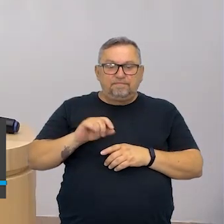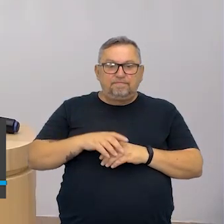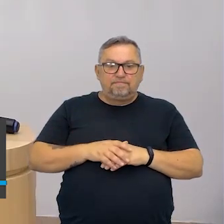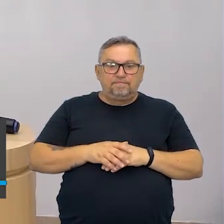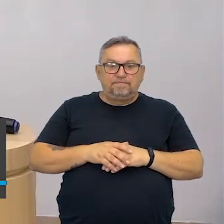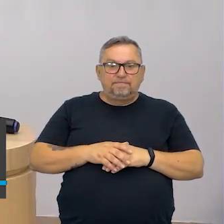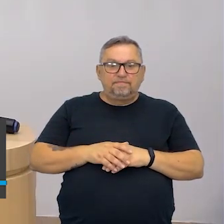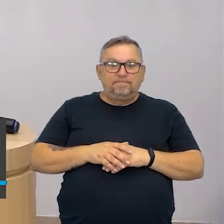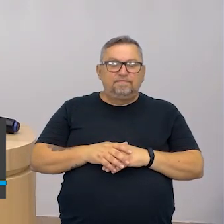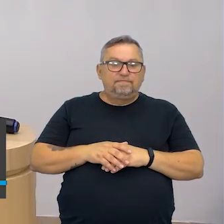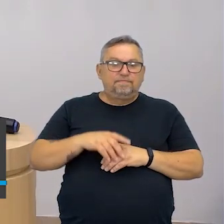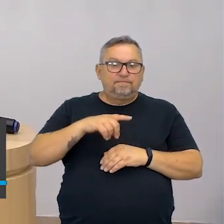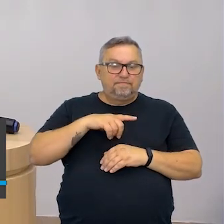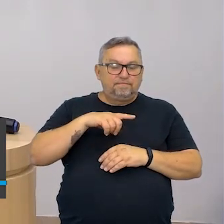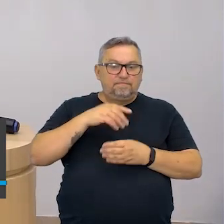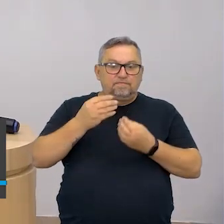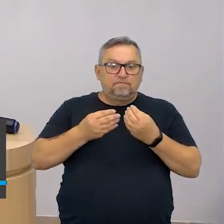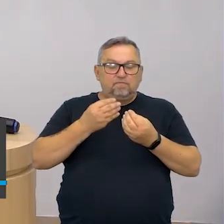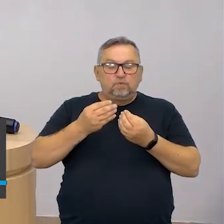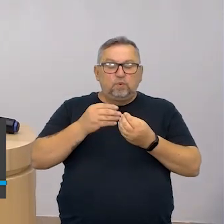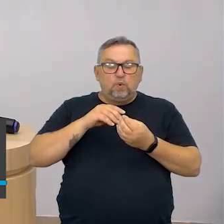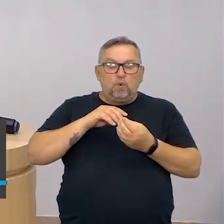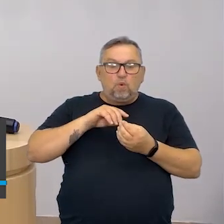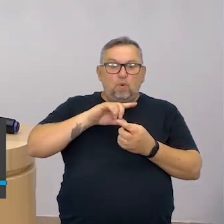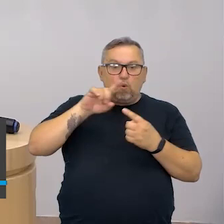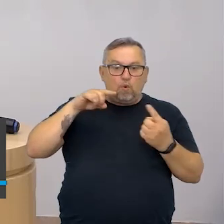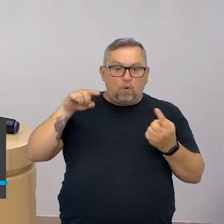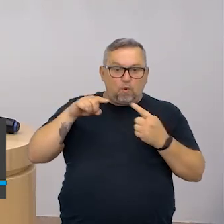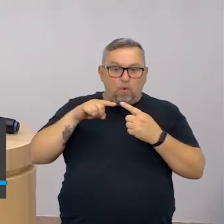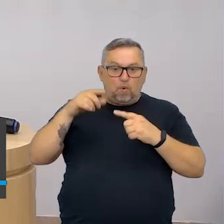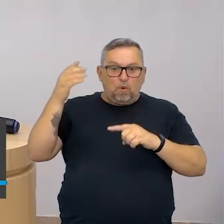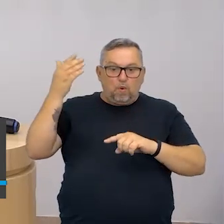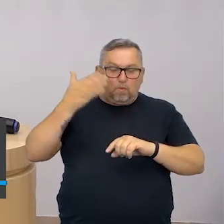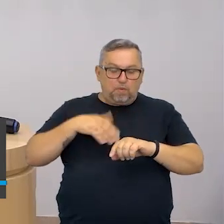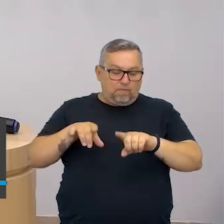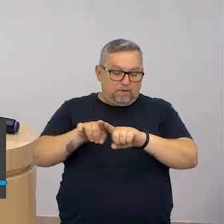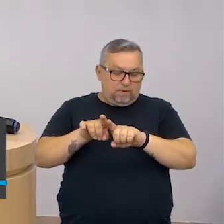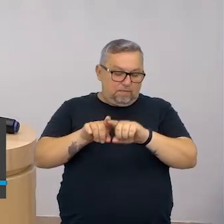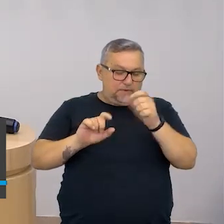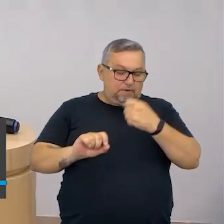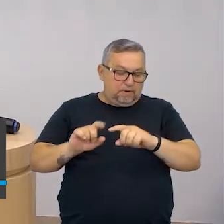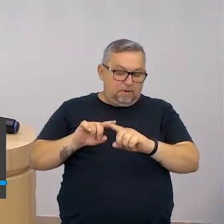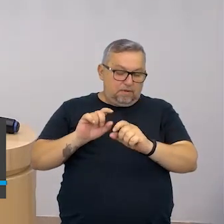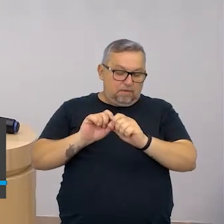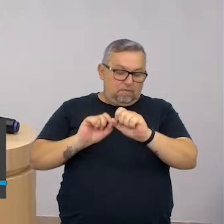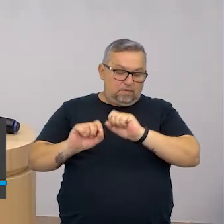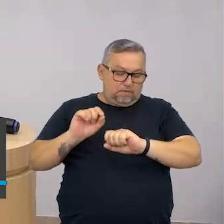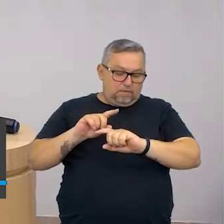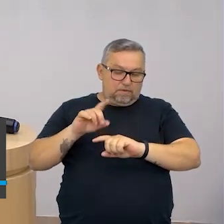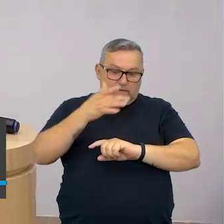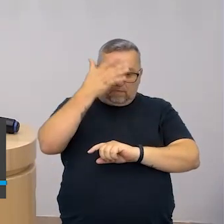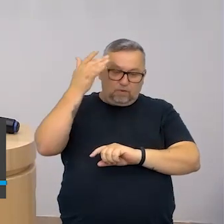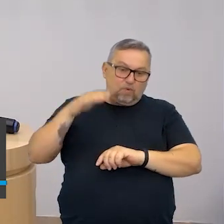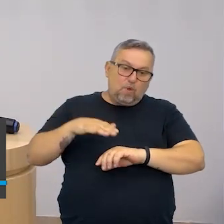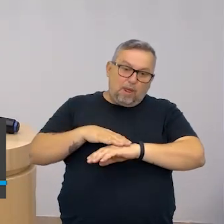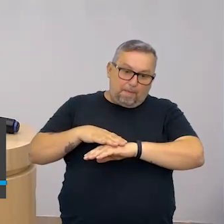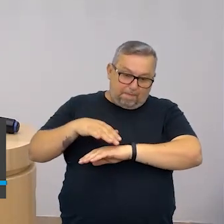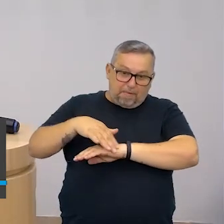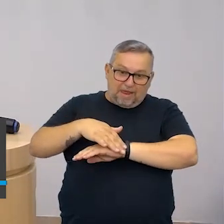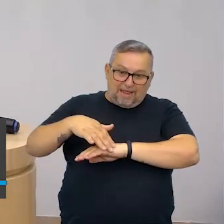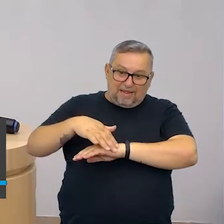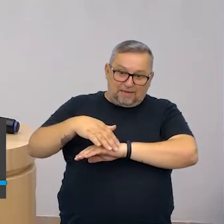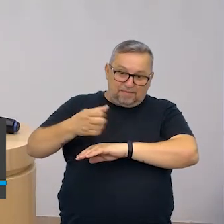tinham como objetivo de provar a tese da superioridade dos caucasianos em relação